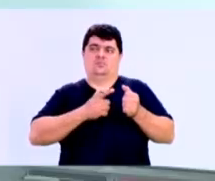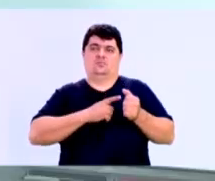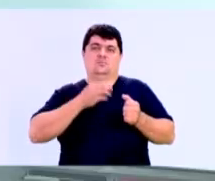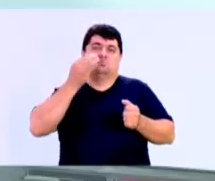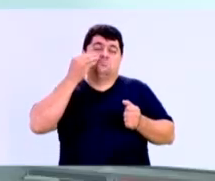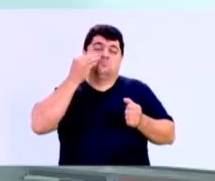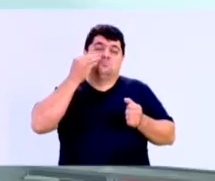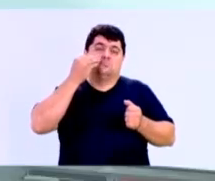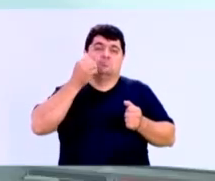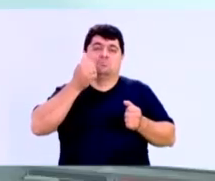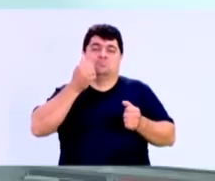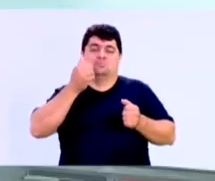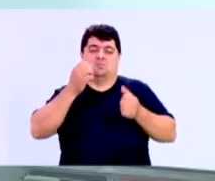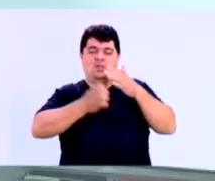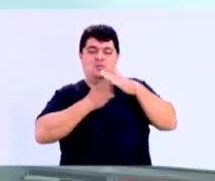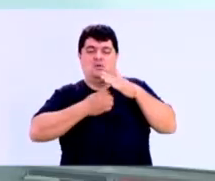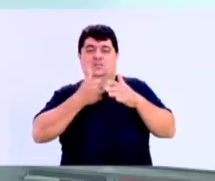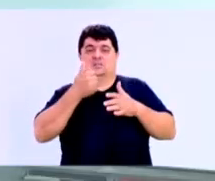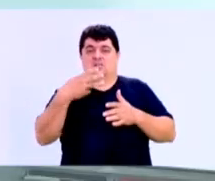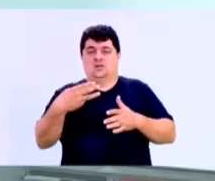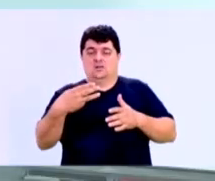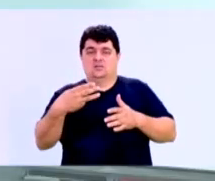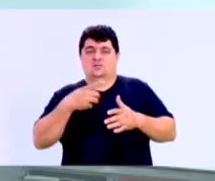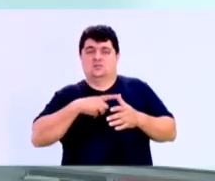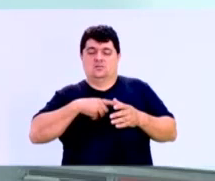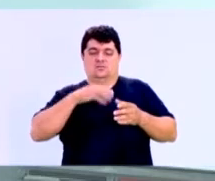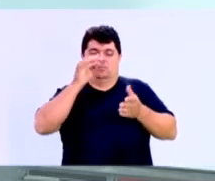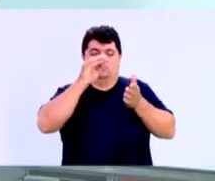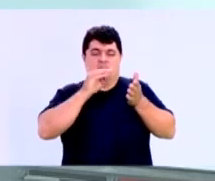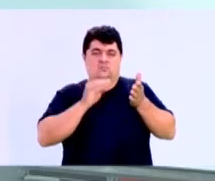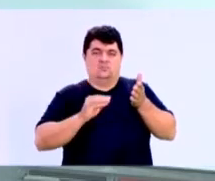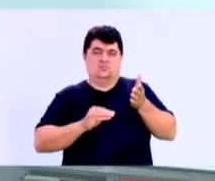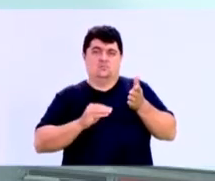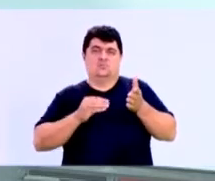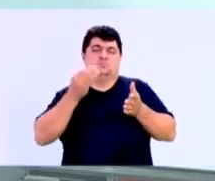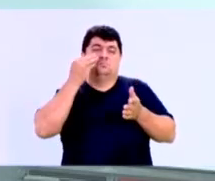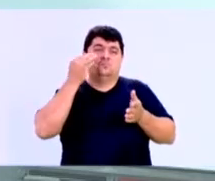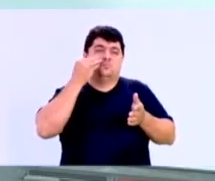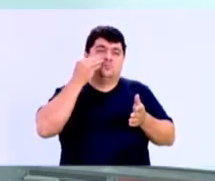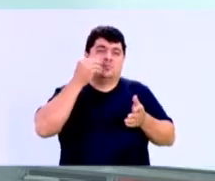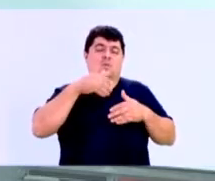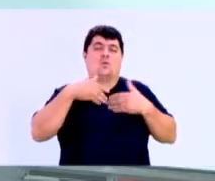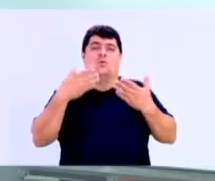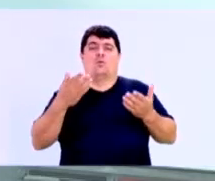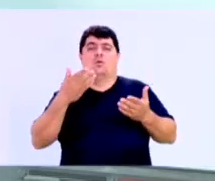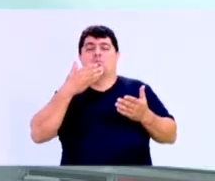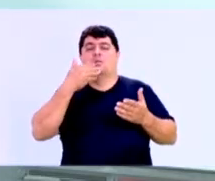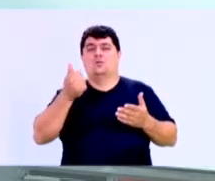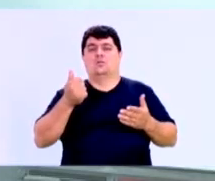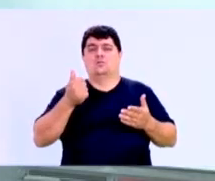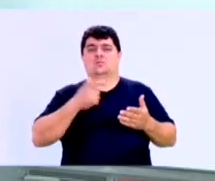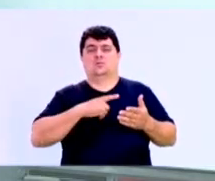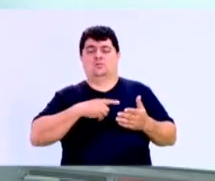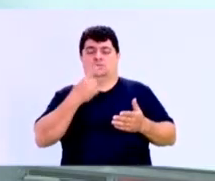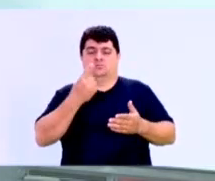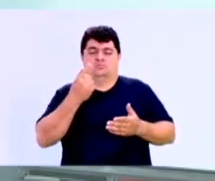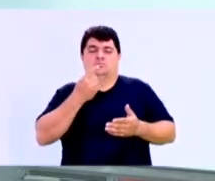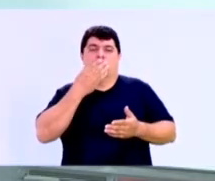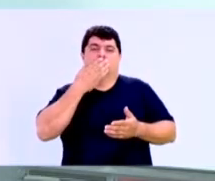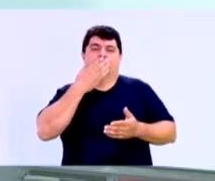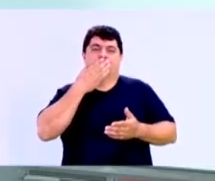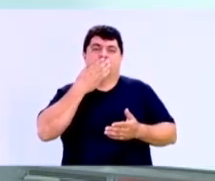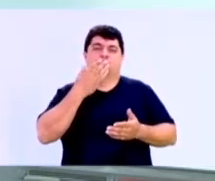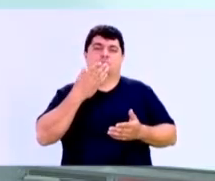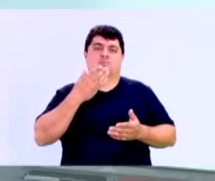13 modelos e dentro dos 13 modelos eles testaram qual que retrataria melhor. Teve um modelo específico que